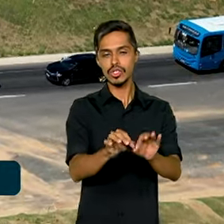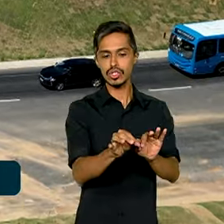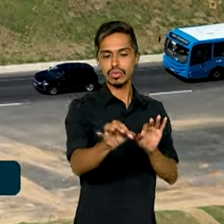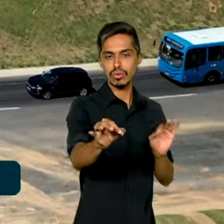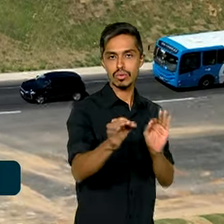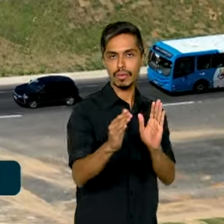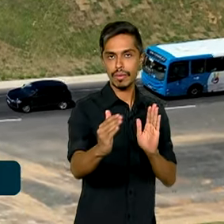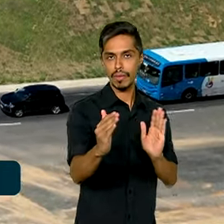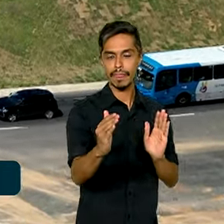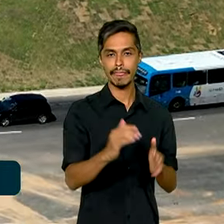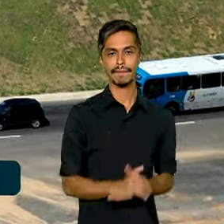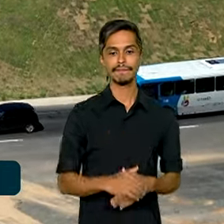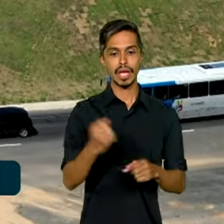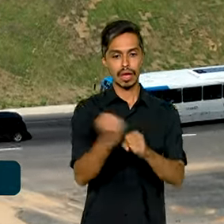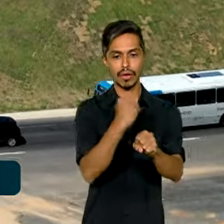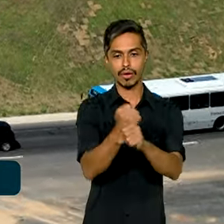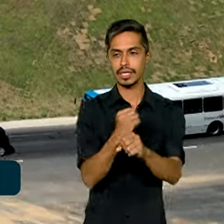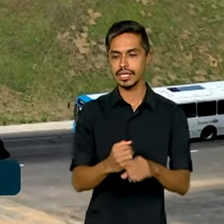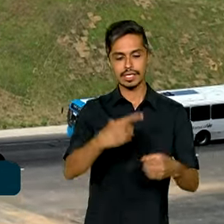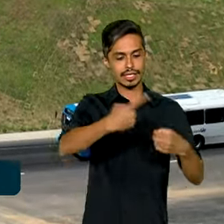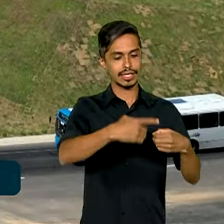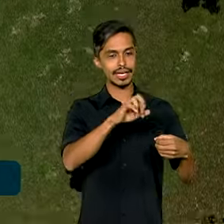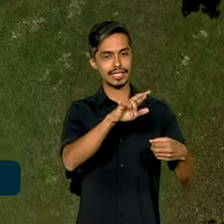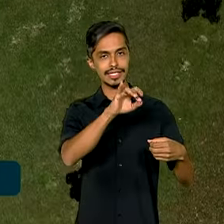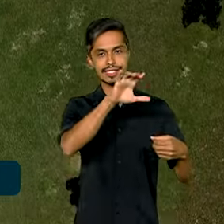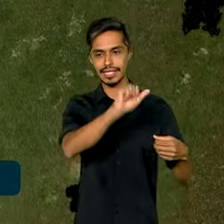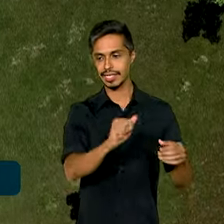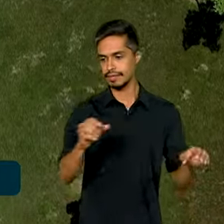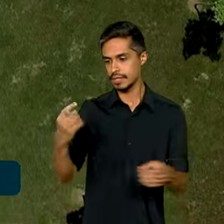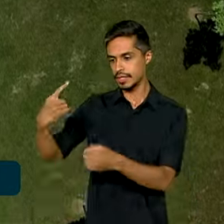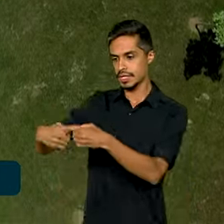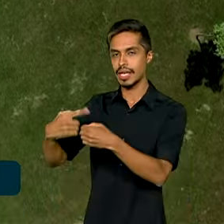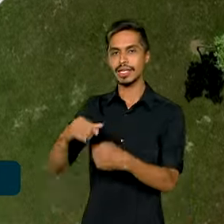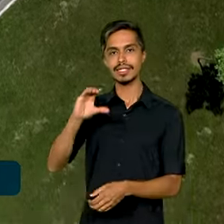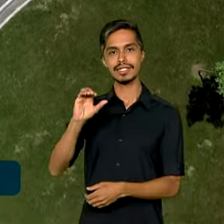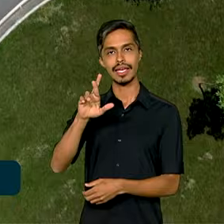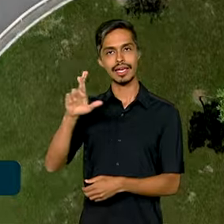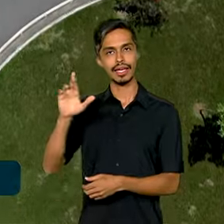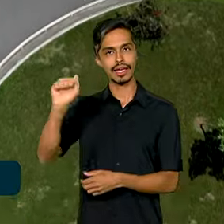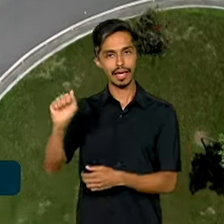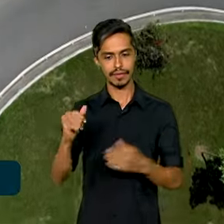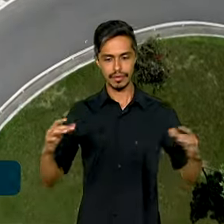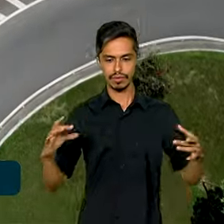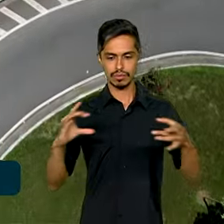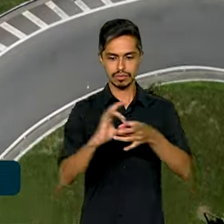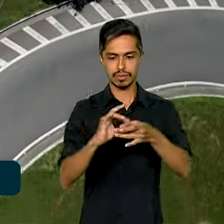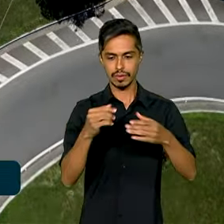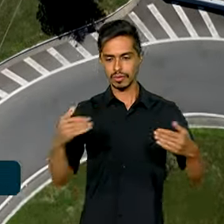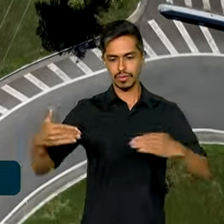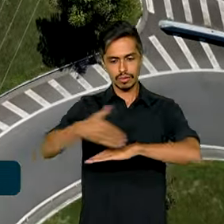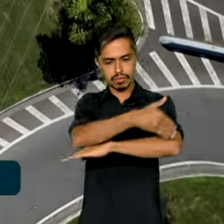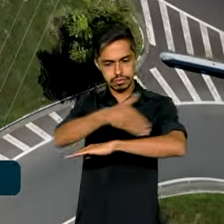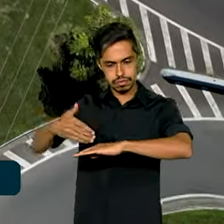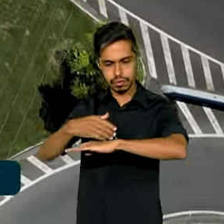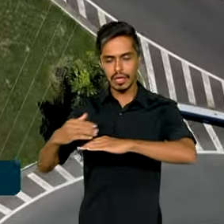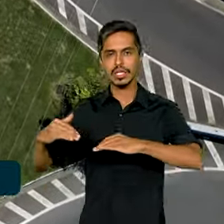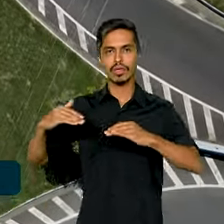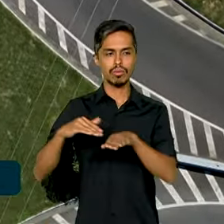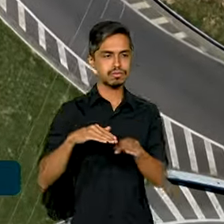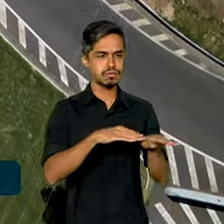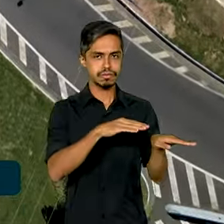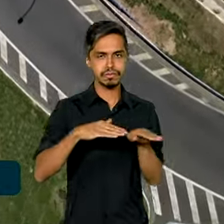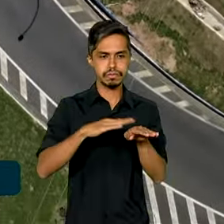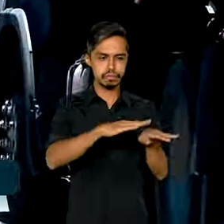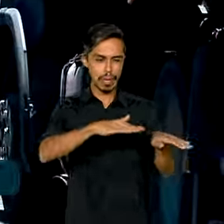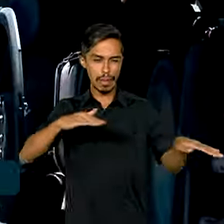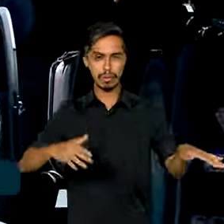A obra conecta as cidades de Cariacica e Serra e deve facilitar a logística de veículos pesados que transitam no perímetro urbano